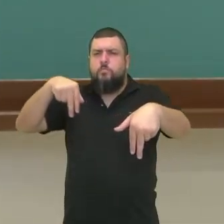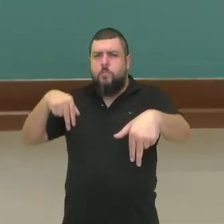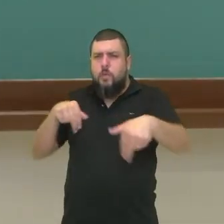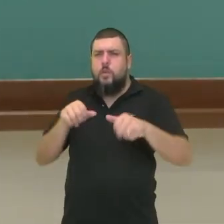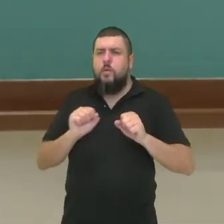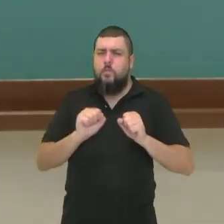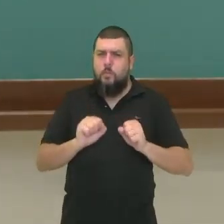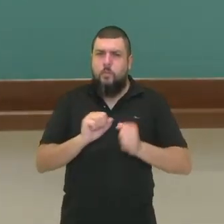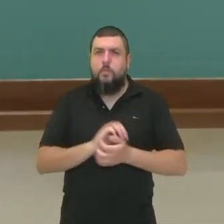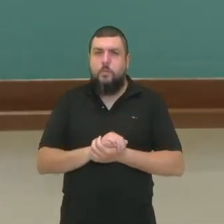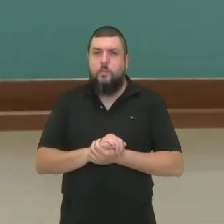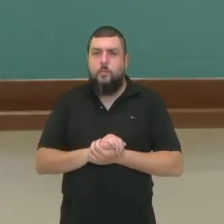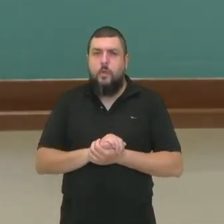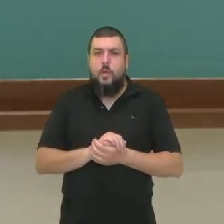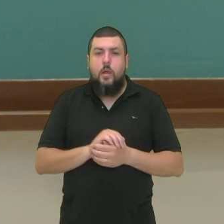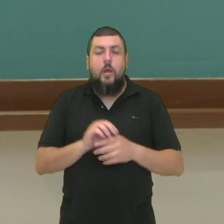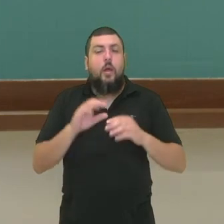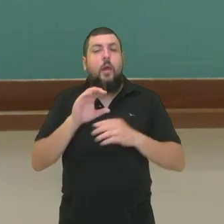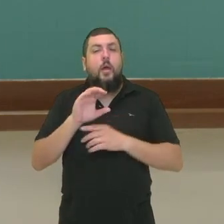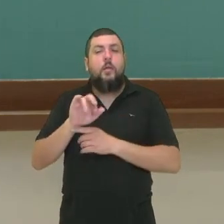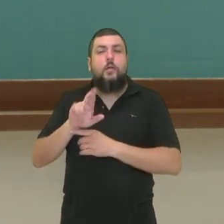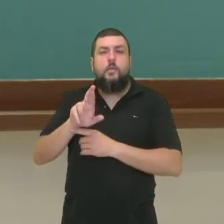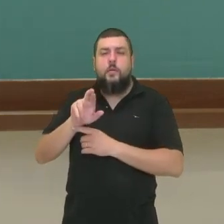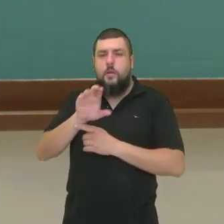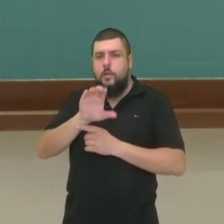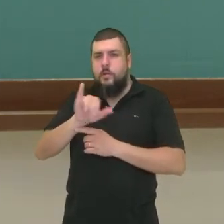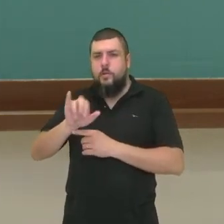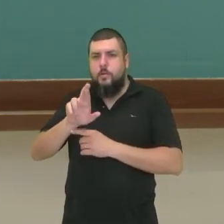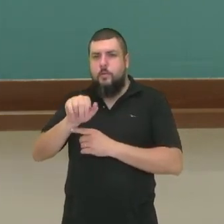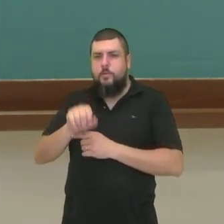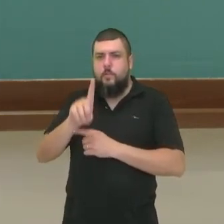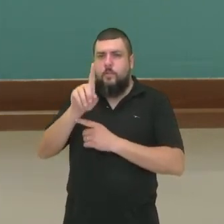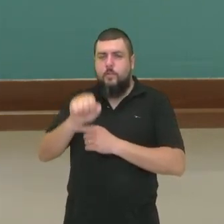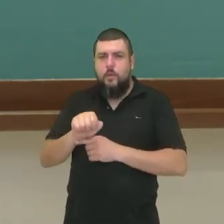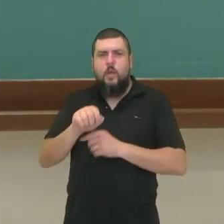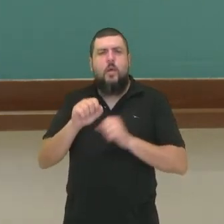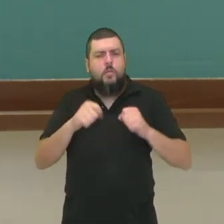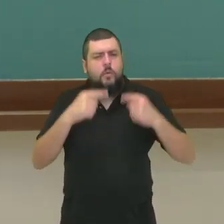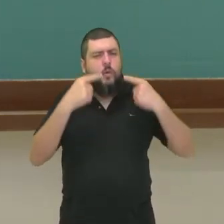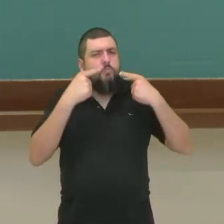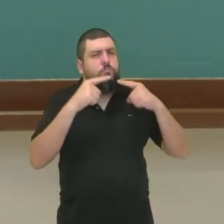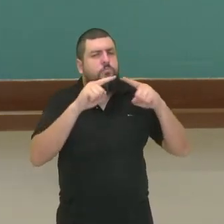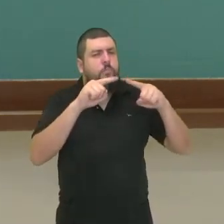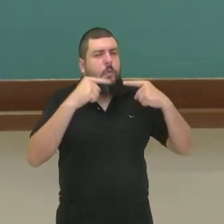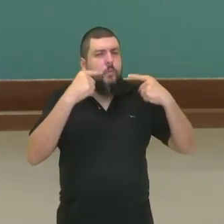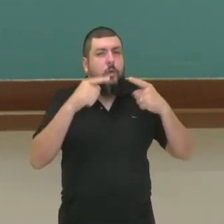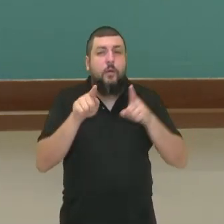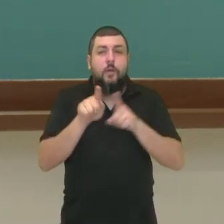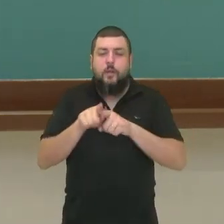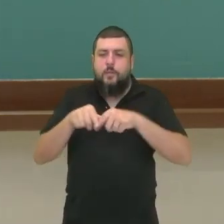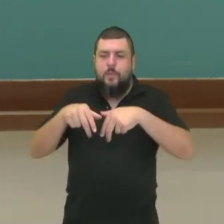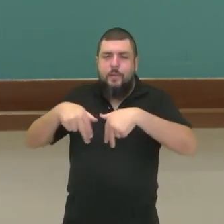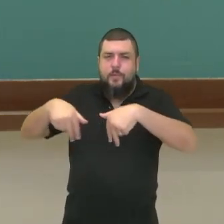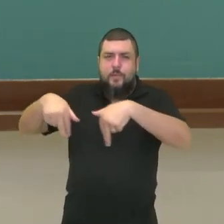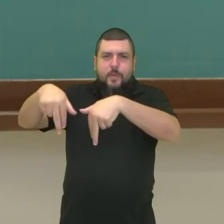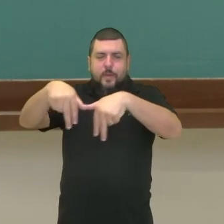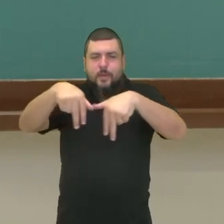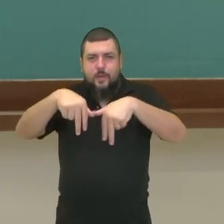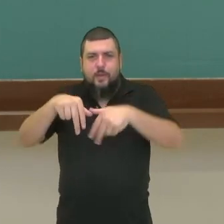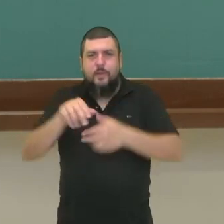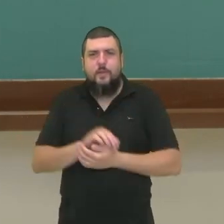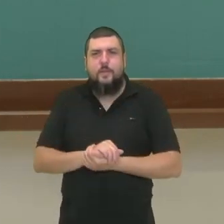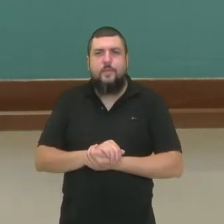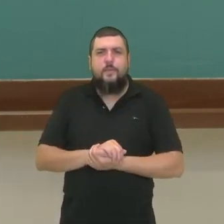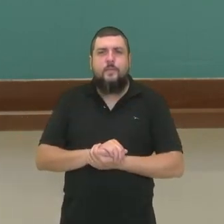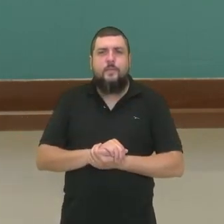tanto a dança como a música, né? Então, a música também faz parte da ciranda. Quem aí já cirandou, né? Então, quem